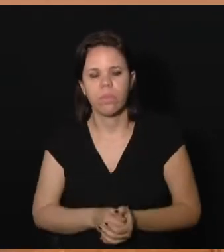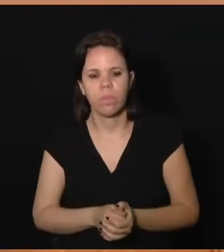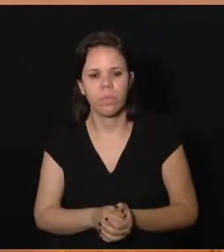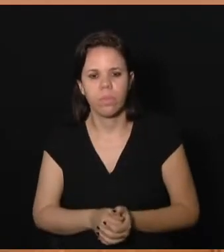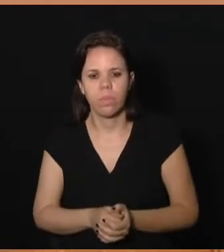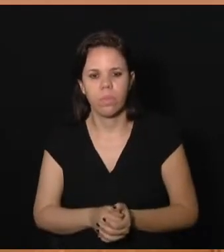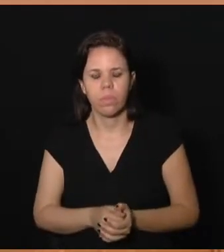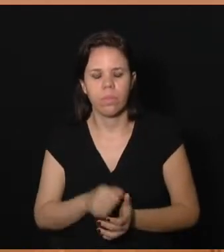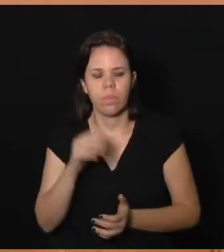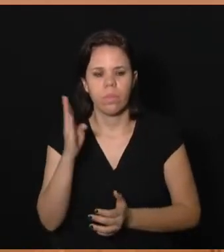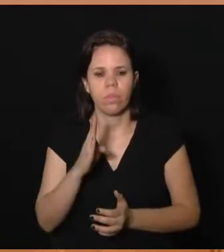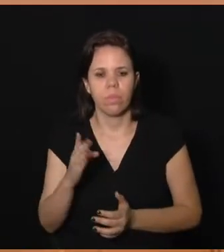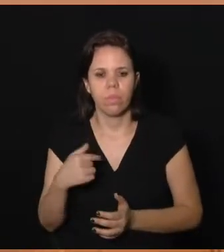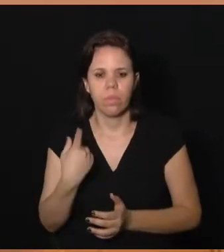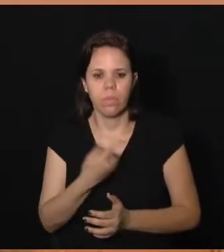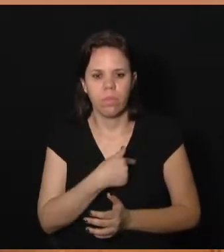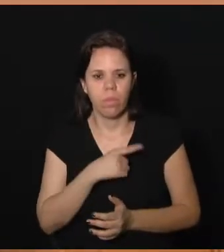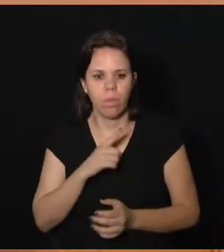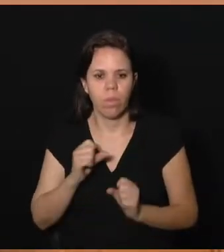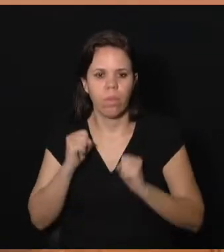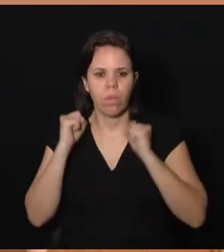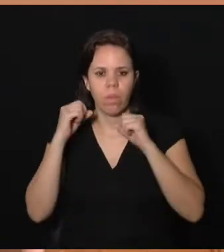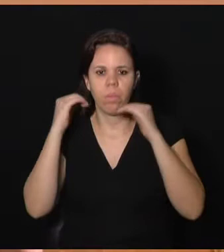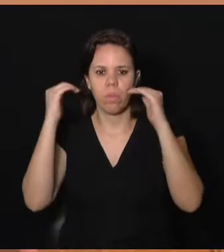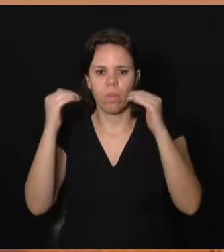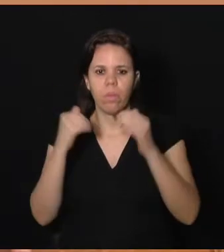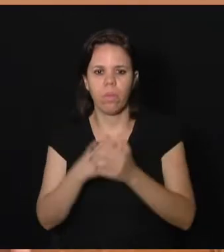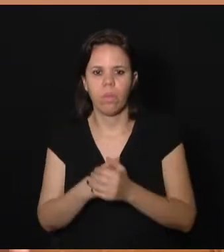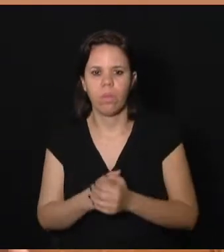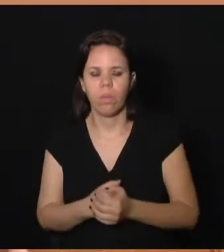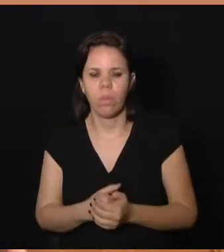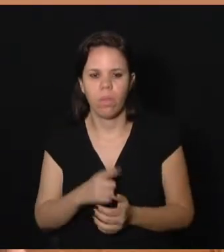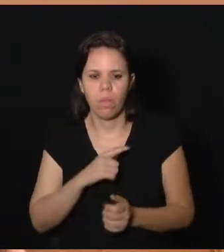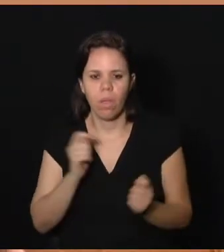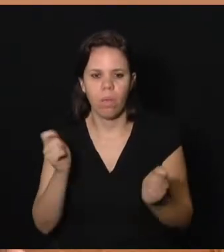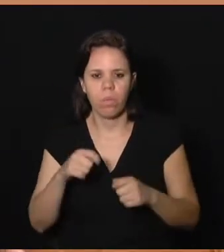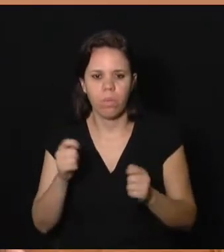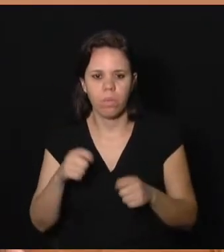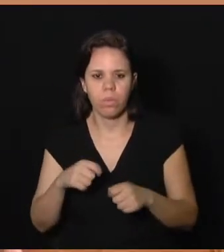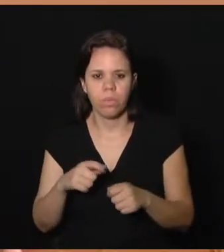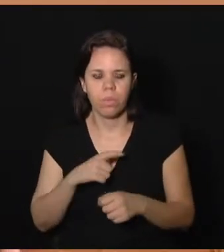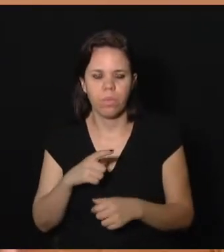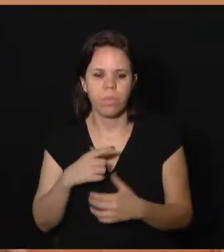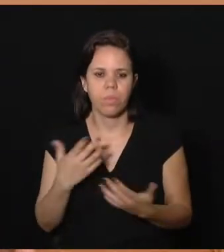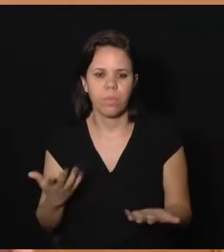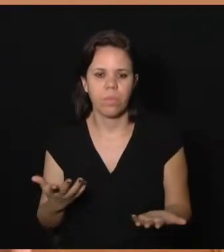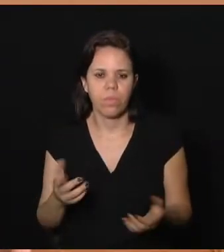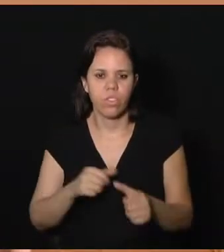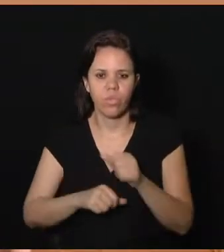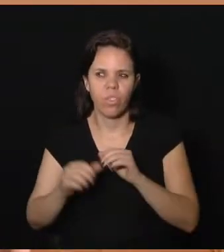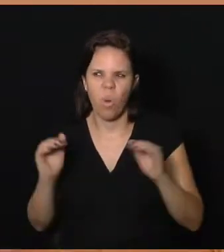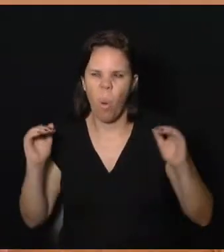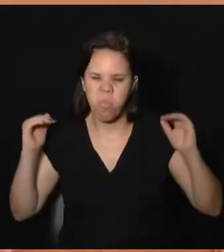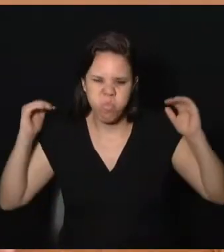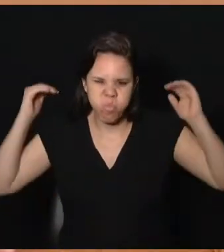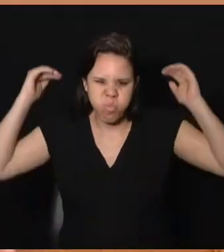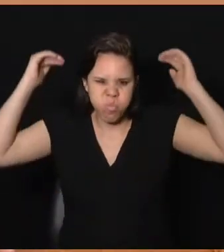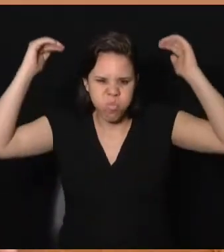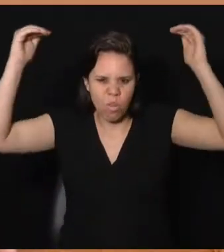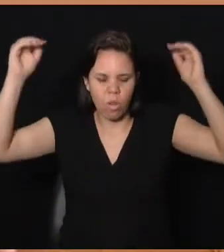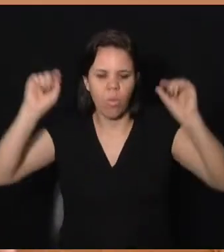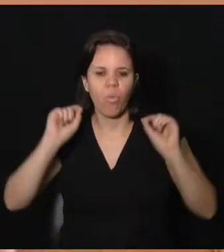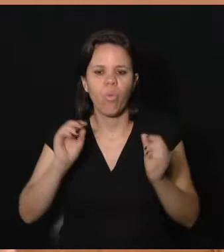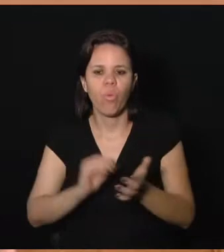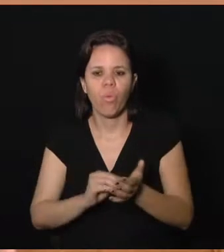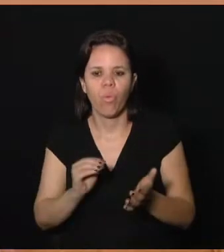o Brasil, na minha opinião, nós somos uma potência. Uma potência. Eu acho que nós temos condição de virar um gigante. Agora, o que falta?